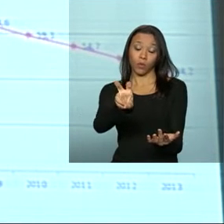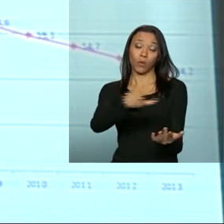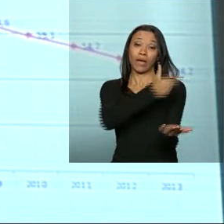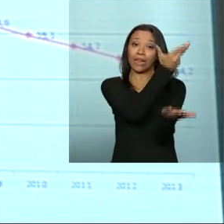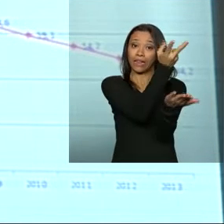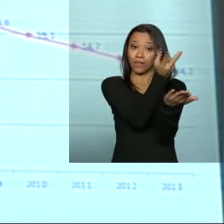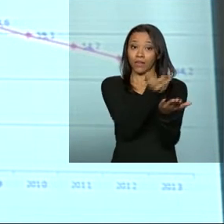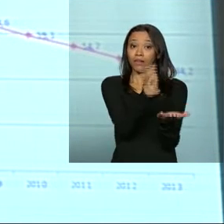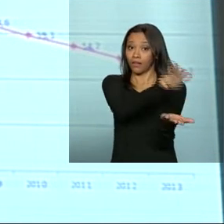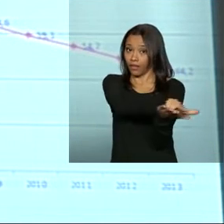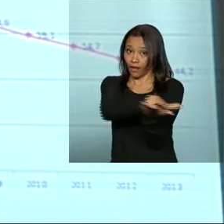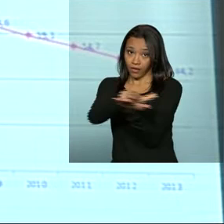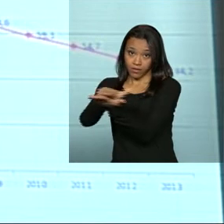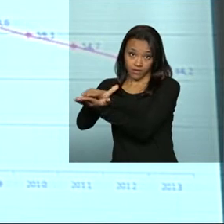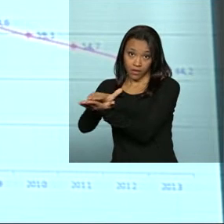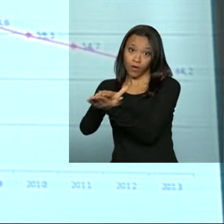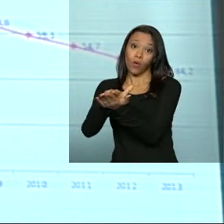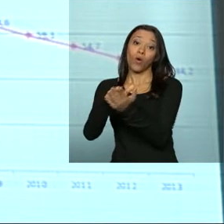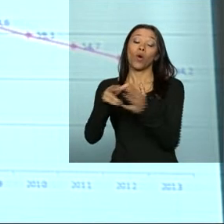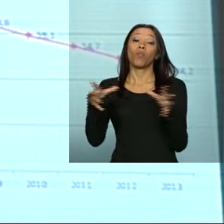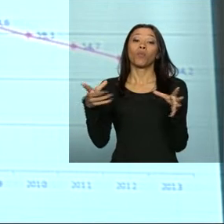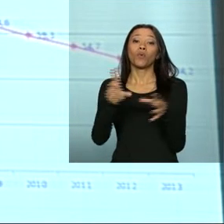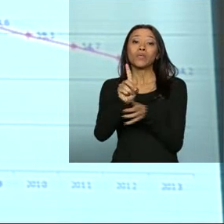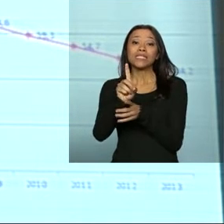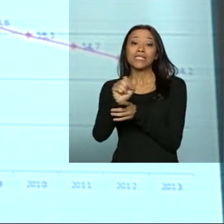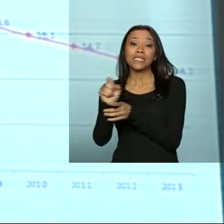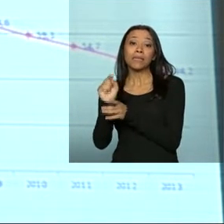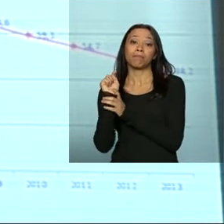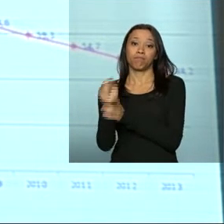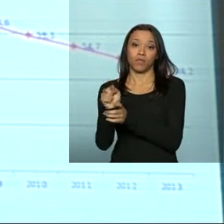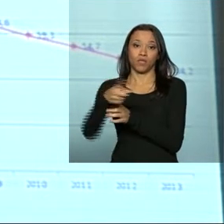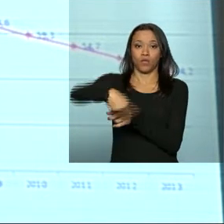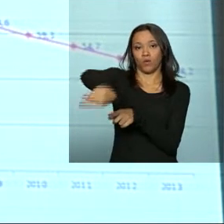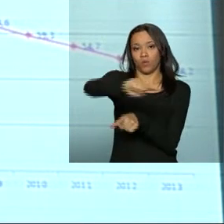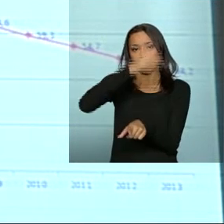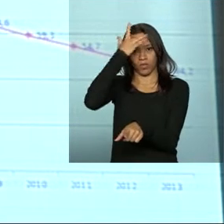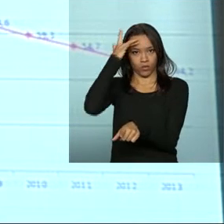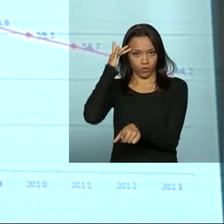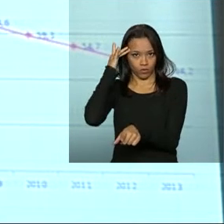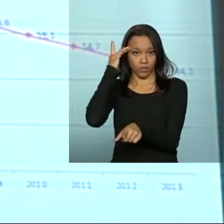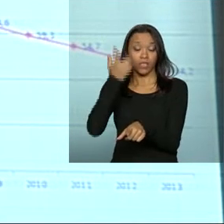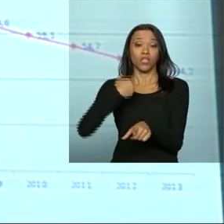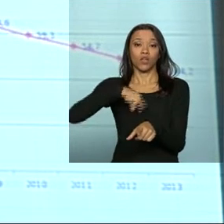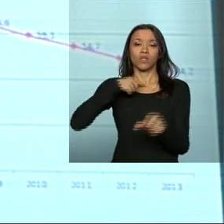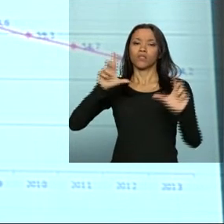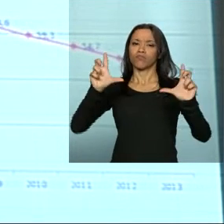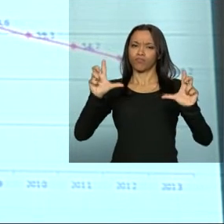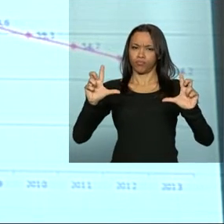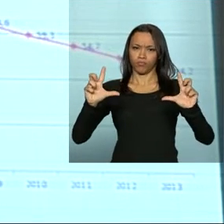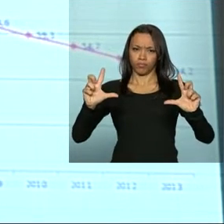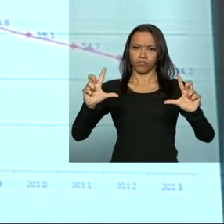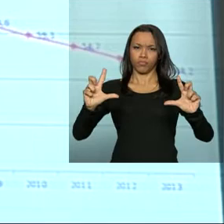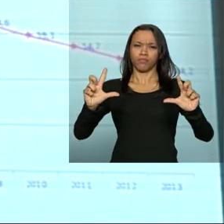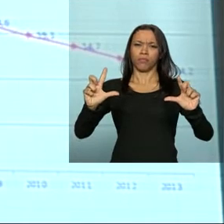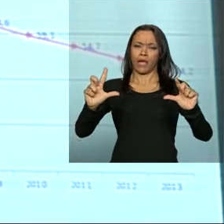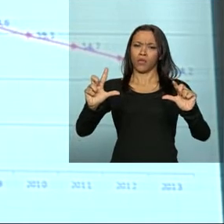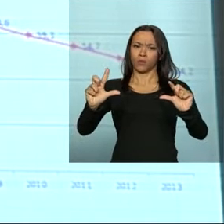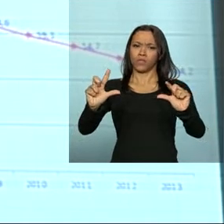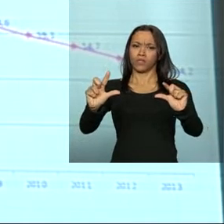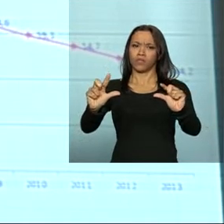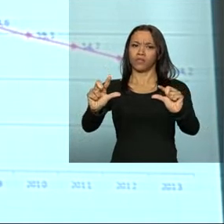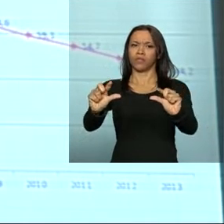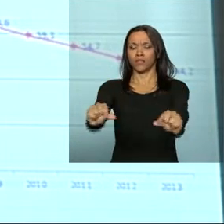internações por 100 mil habitantes em 2001 e reduzimos progressivamente, chegamos